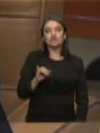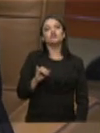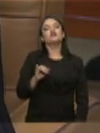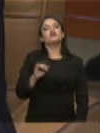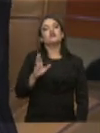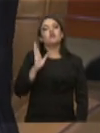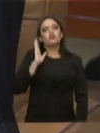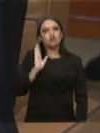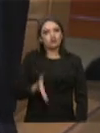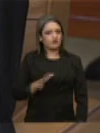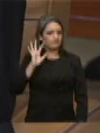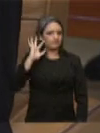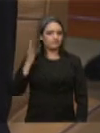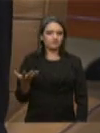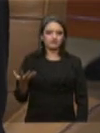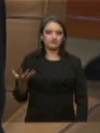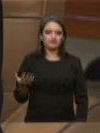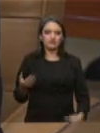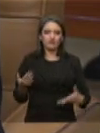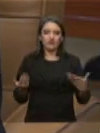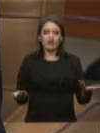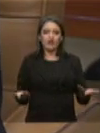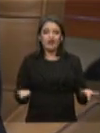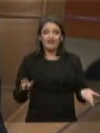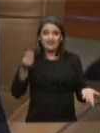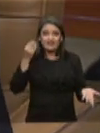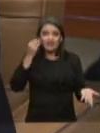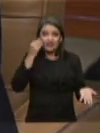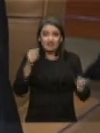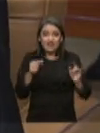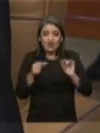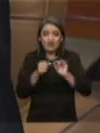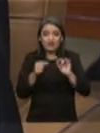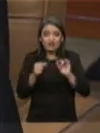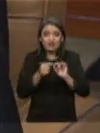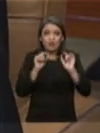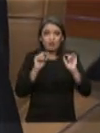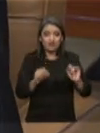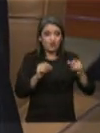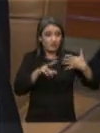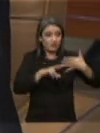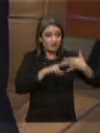devidamente decidida. E tentar fazer protrair no tempo os efeitos